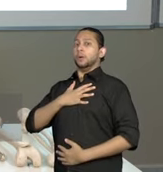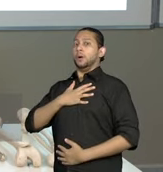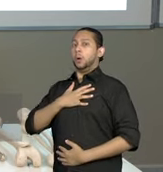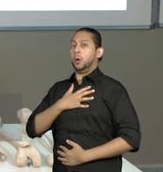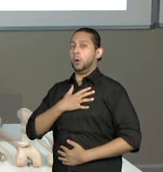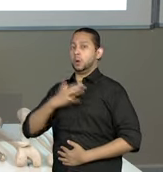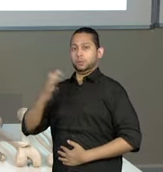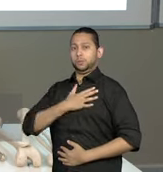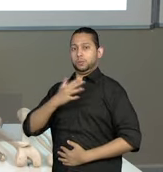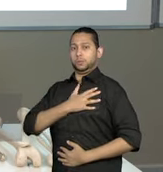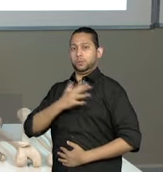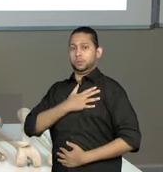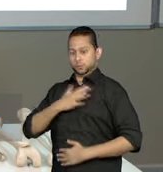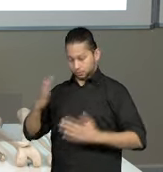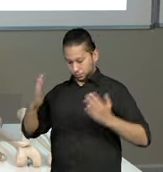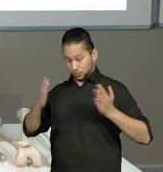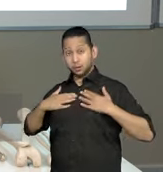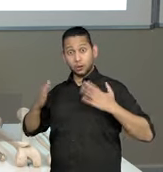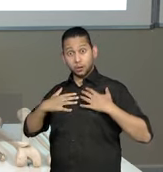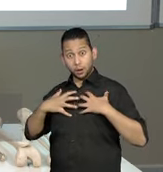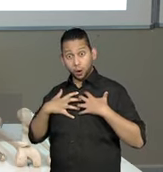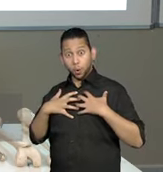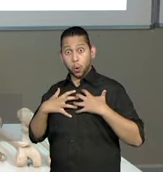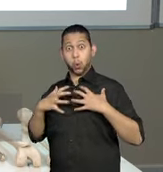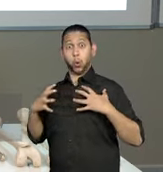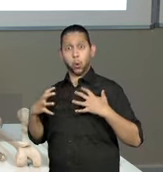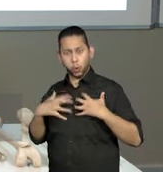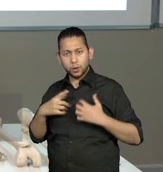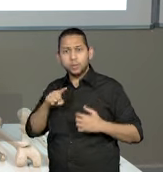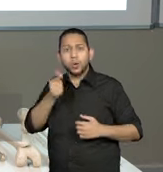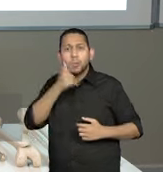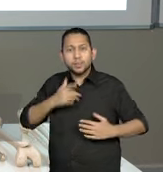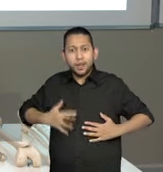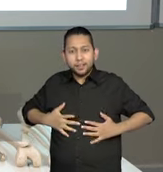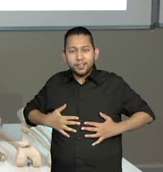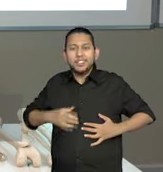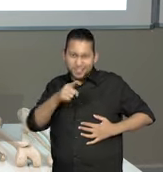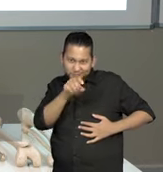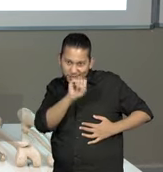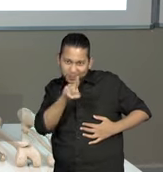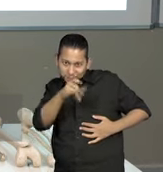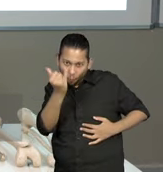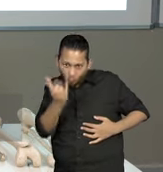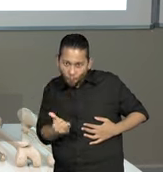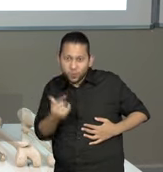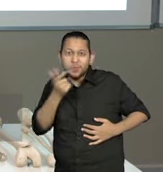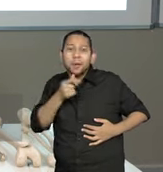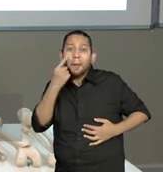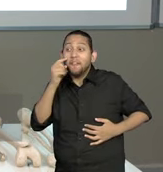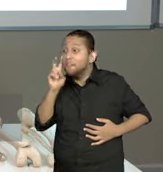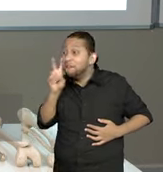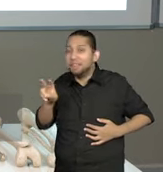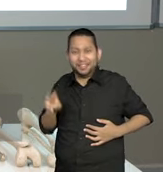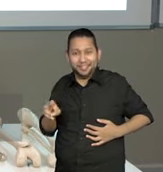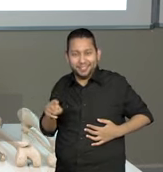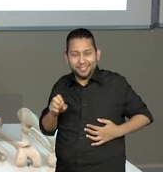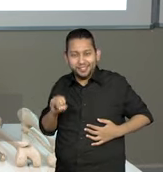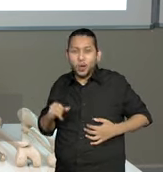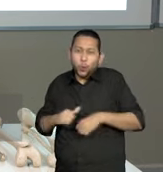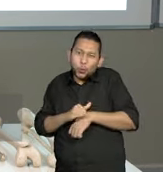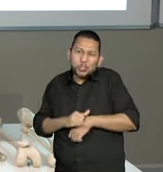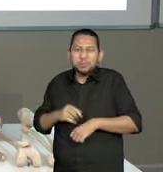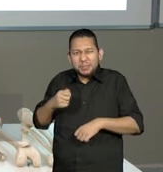torácica aqui, que você pode sentir, se são as costelas, quem é mais magrinho vai sentir mais. Tem as costelas aqui,